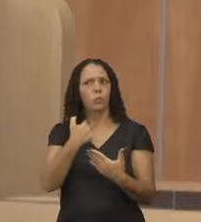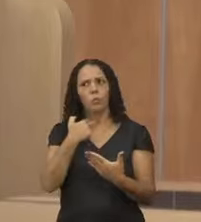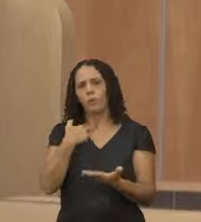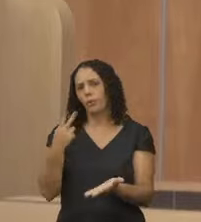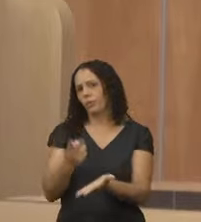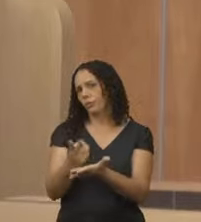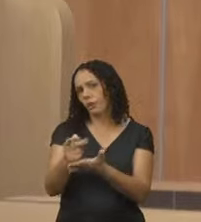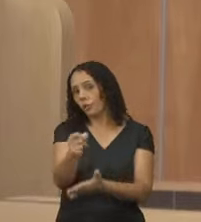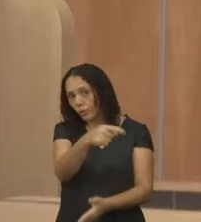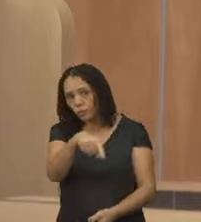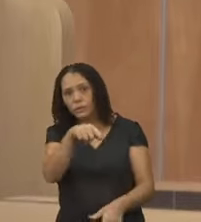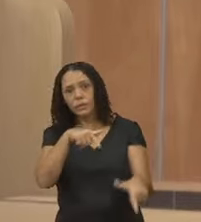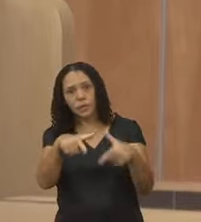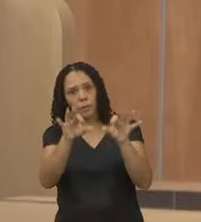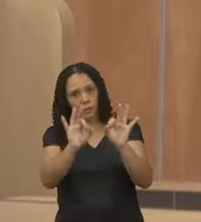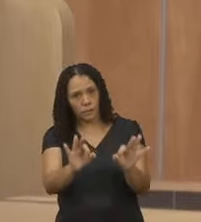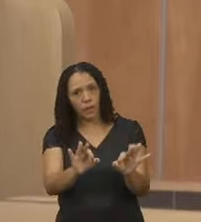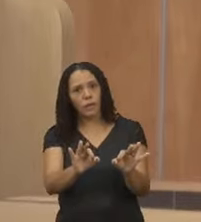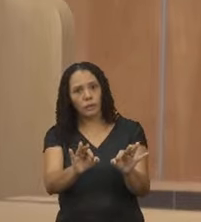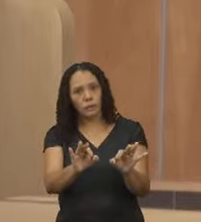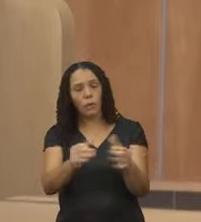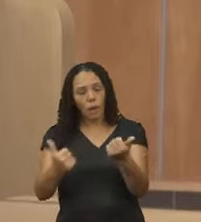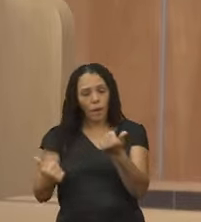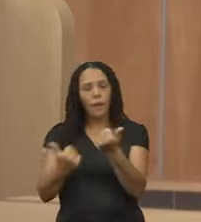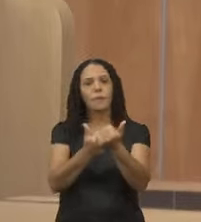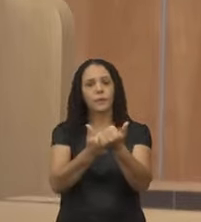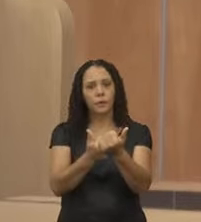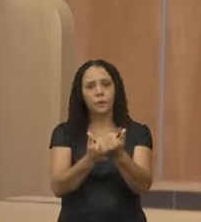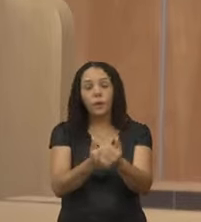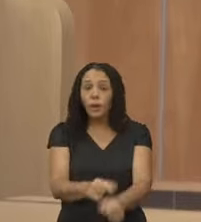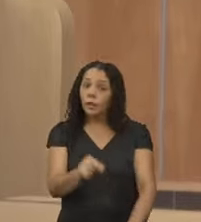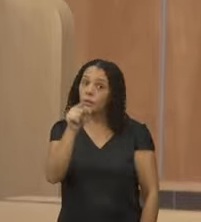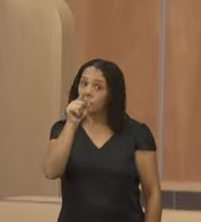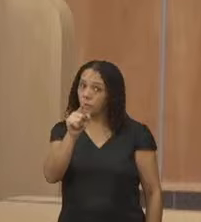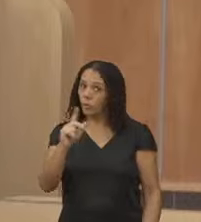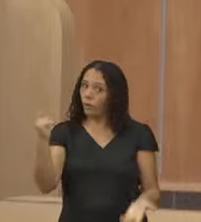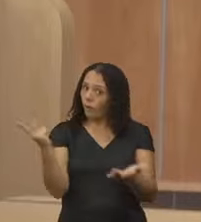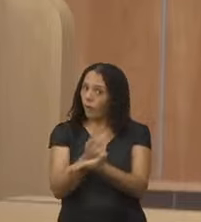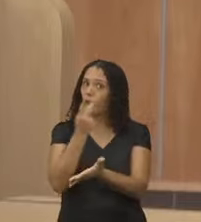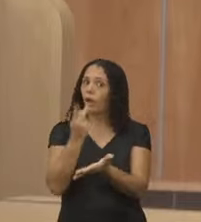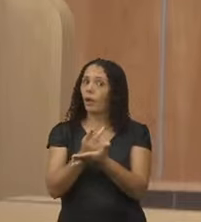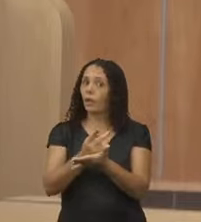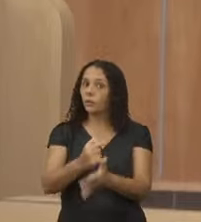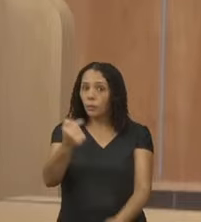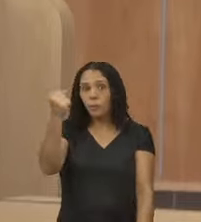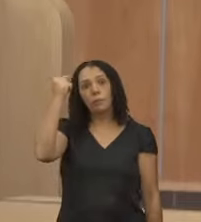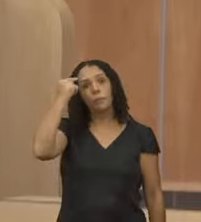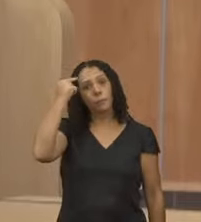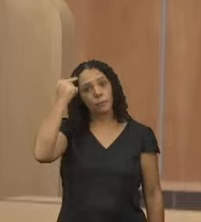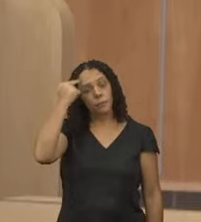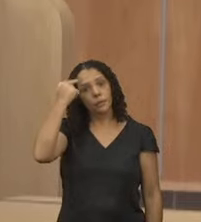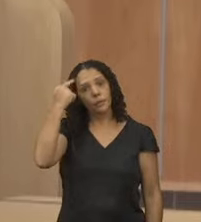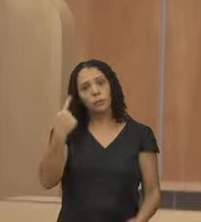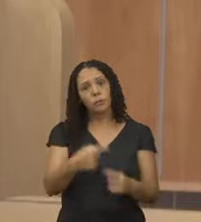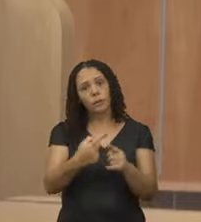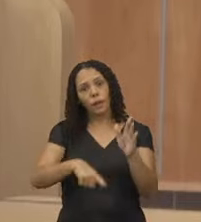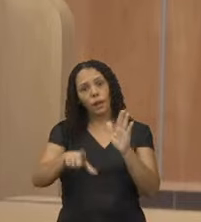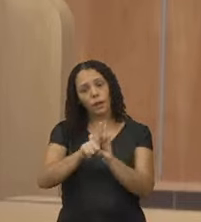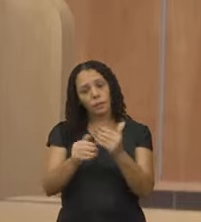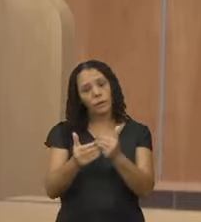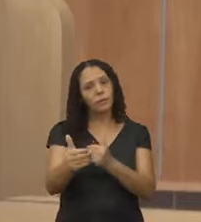comigo. E você que está aí e que está fazendo alguma coisa errada, pense direito, porque a partir dessa lei a multa vai